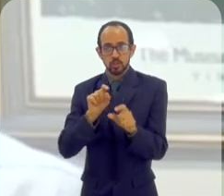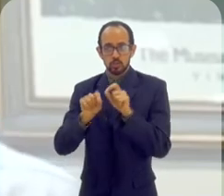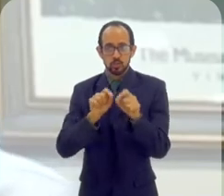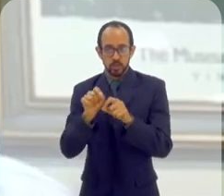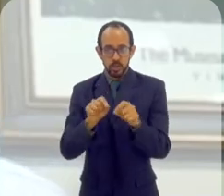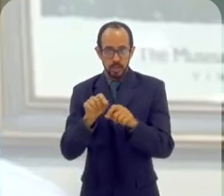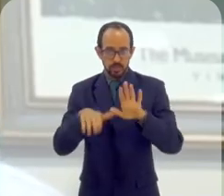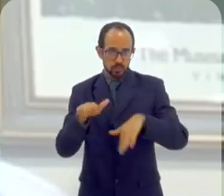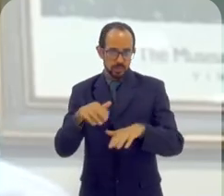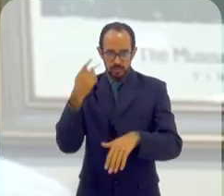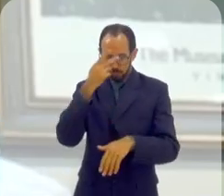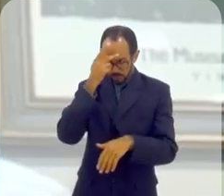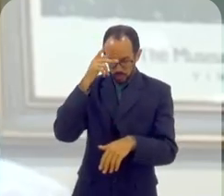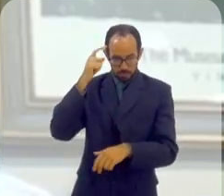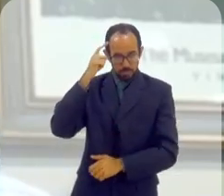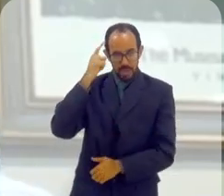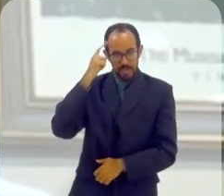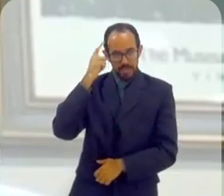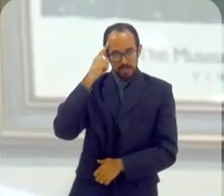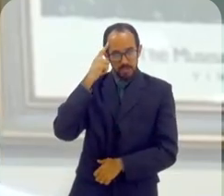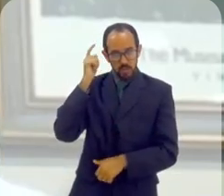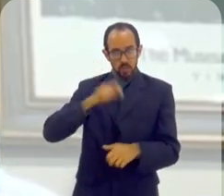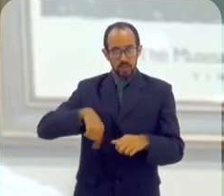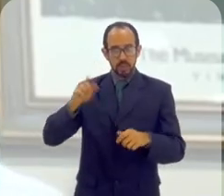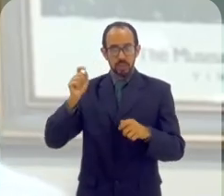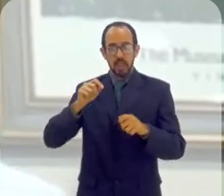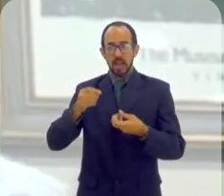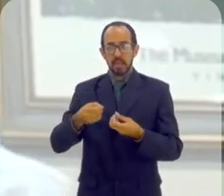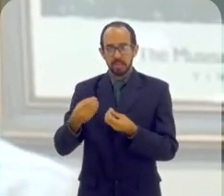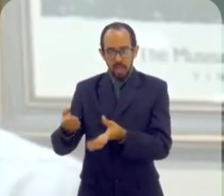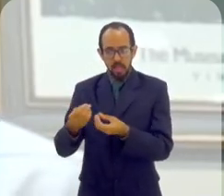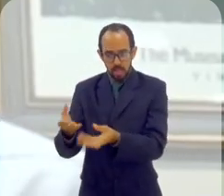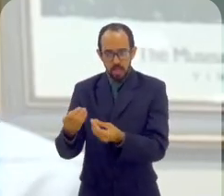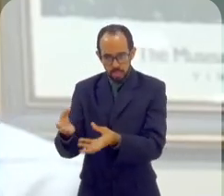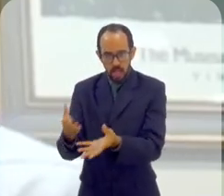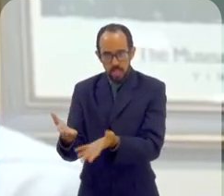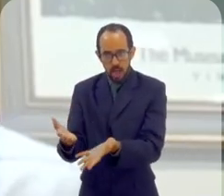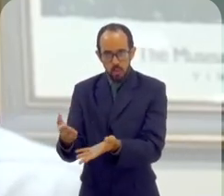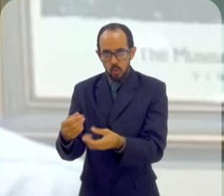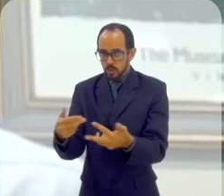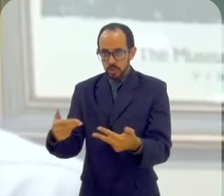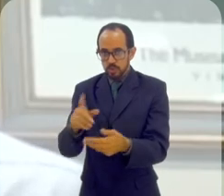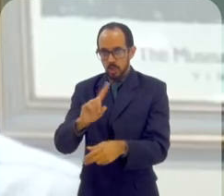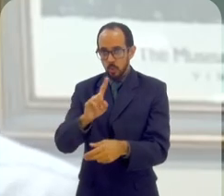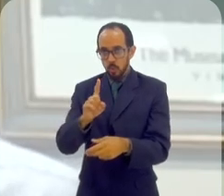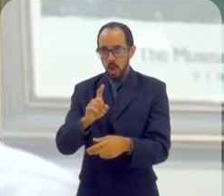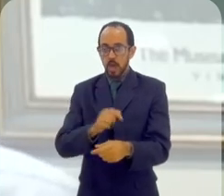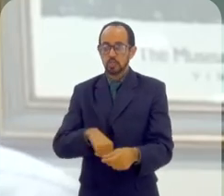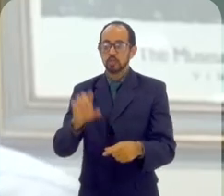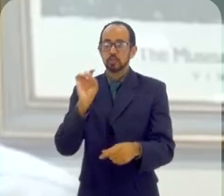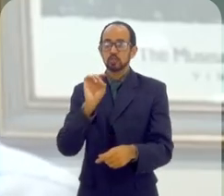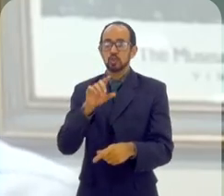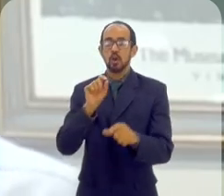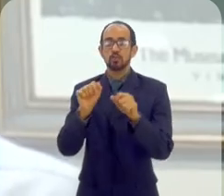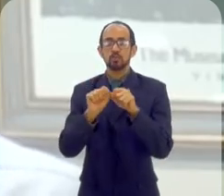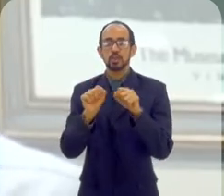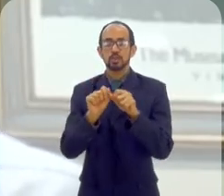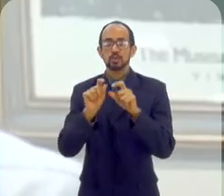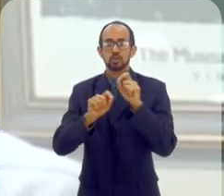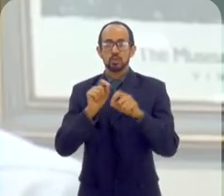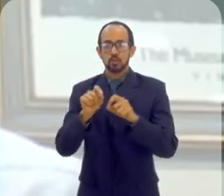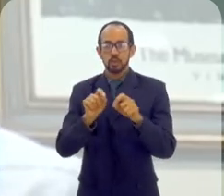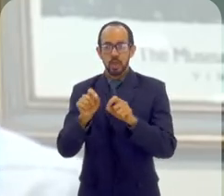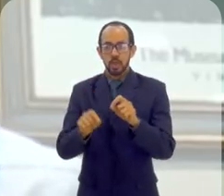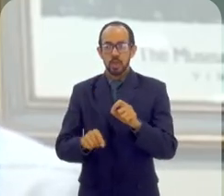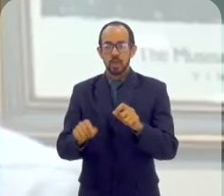simplesmente porque muitas vezes as pessoas pensam que tá se dando muito a condição não mas simplesmente praticamente colamos e